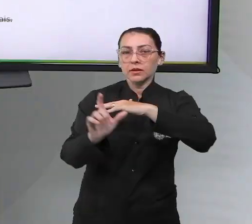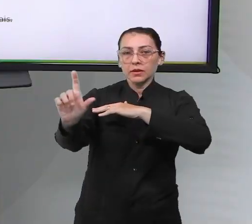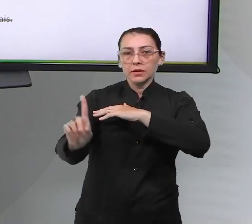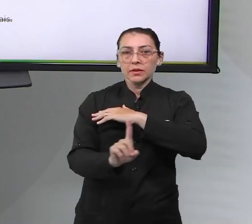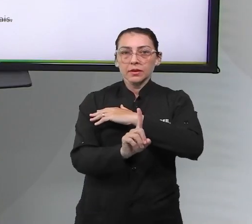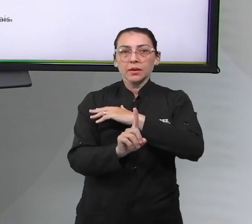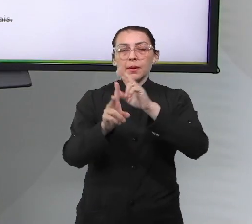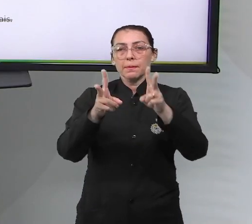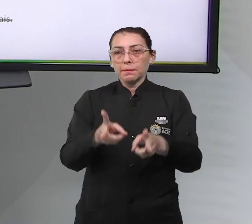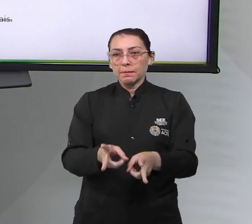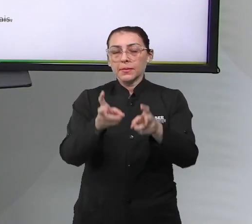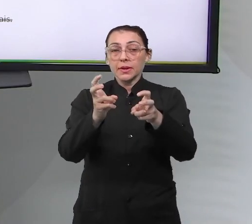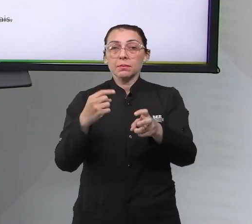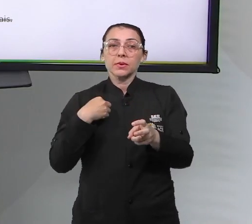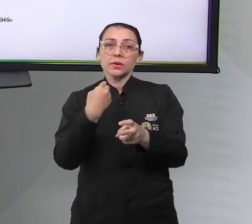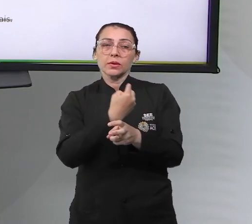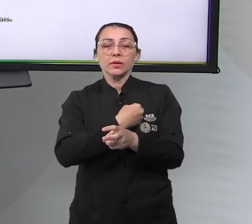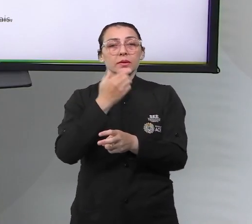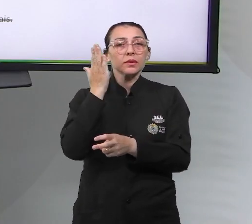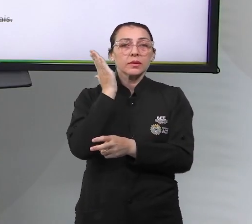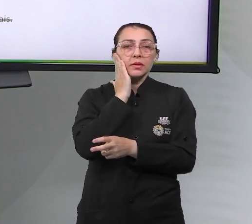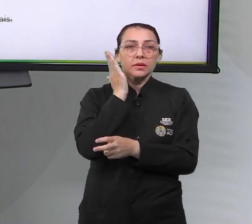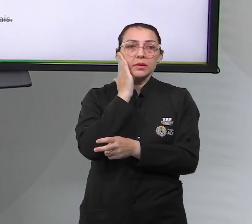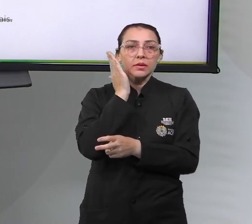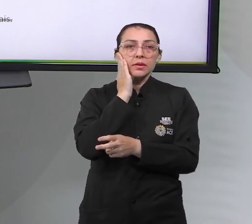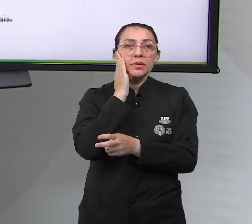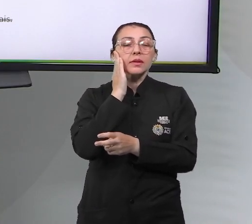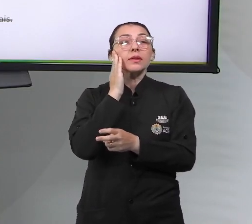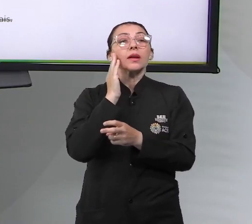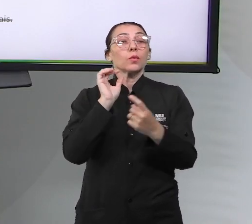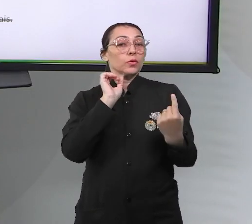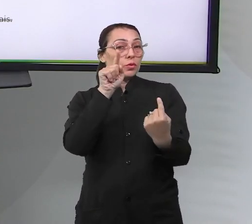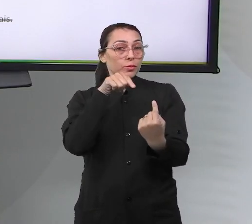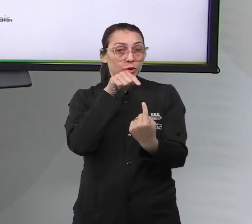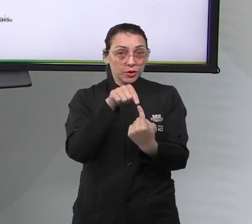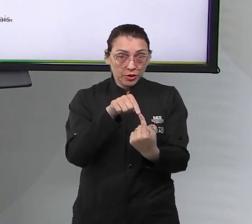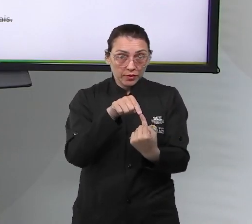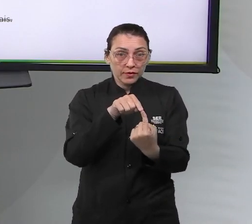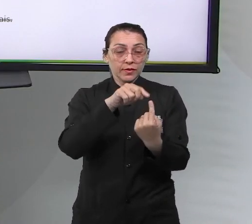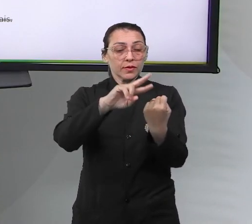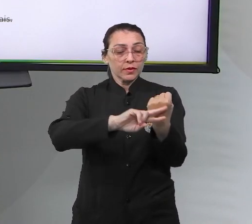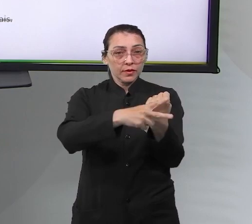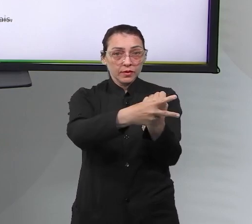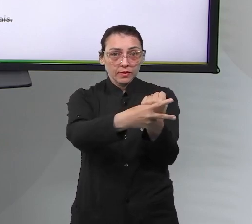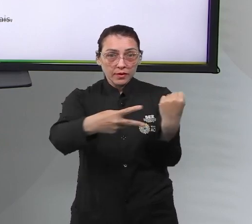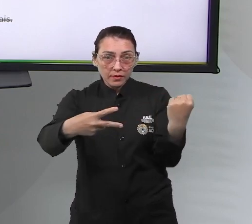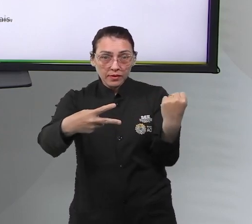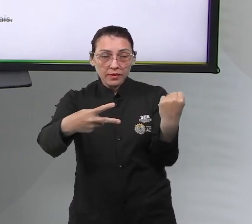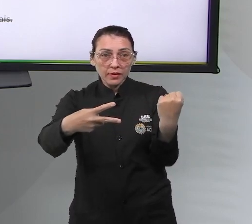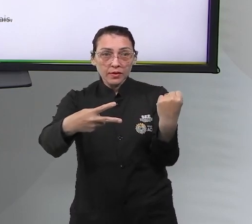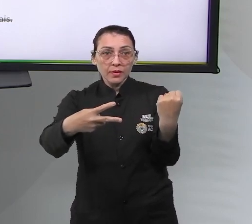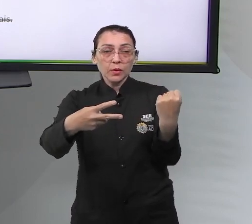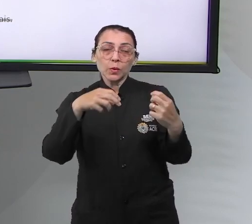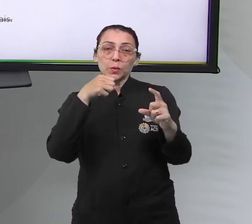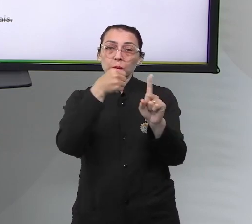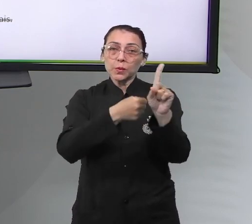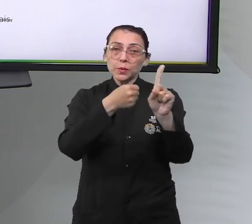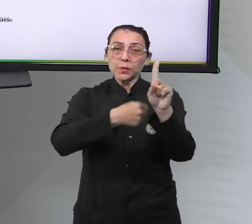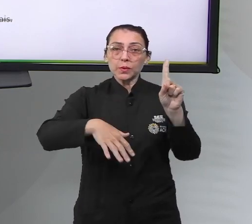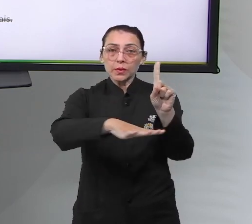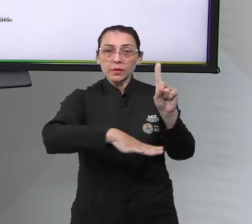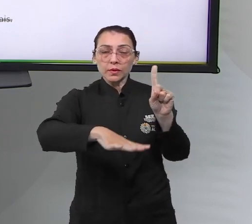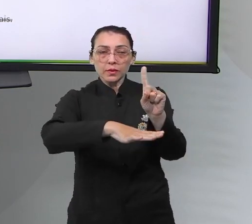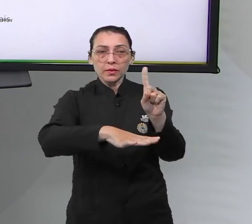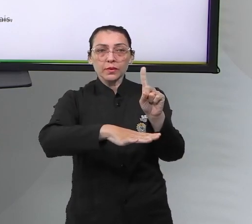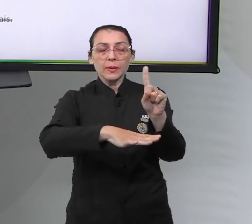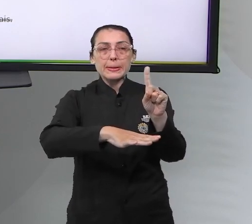Então, percebam, nós compreendemos as causas, né, as consequências, os impactos